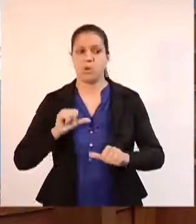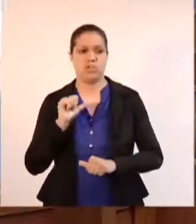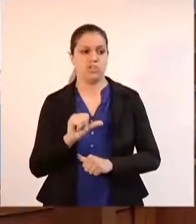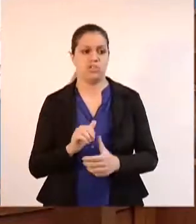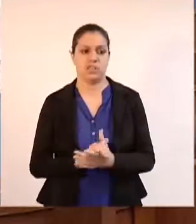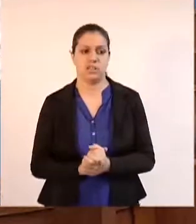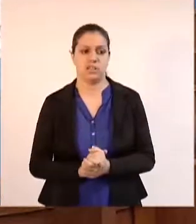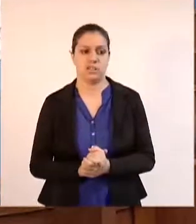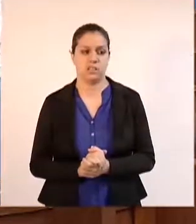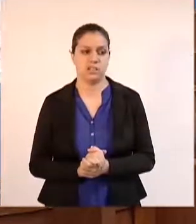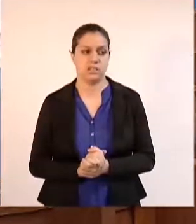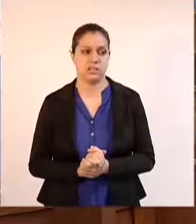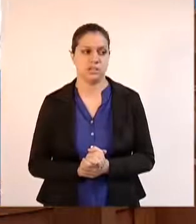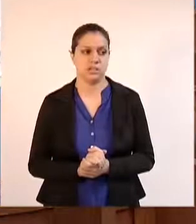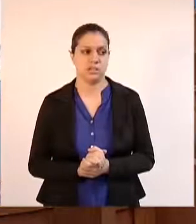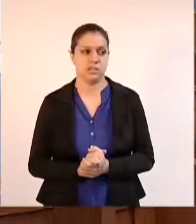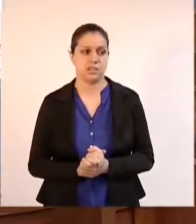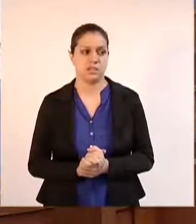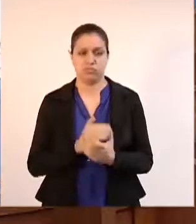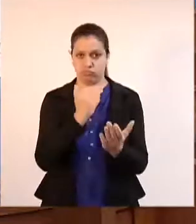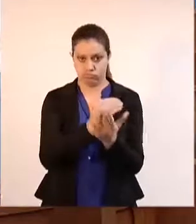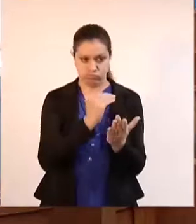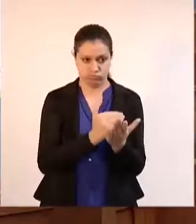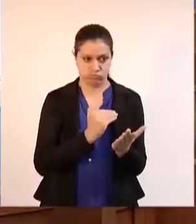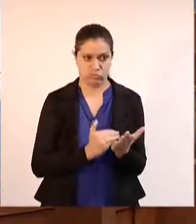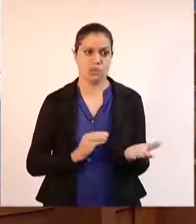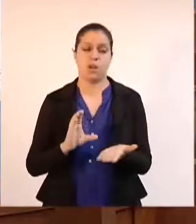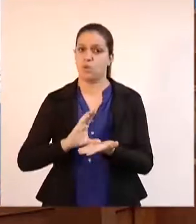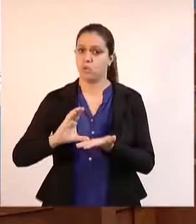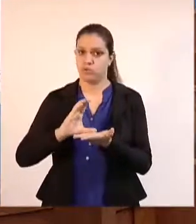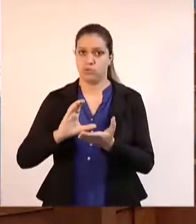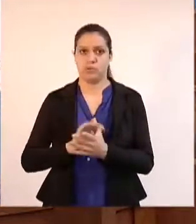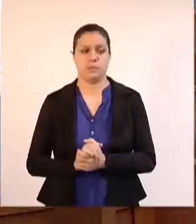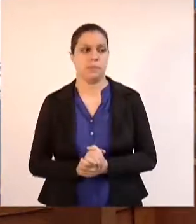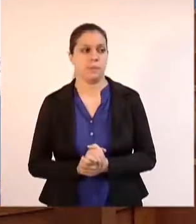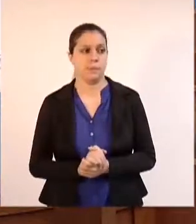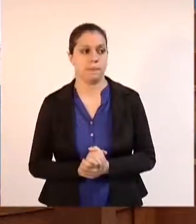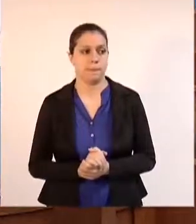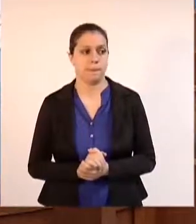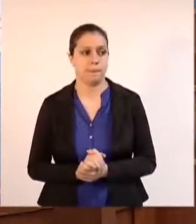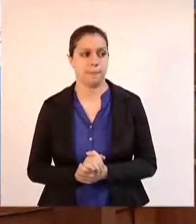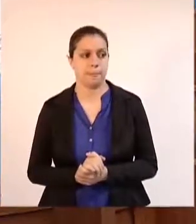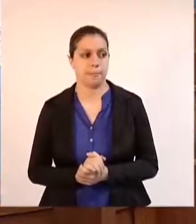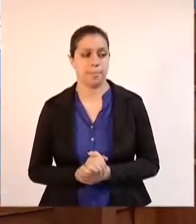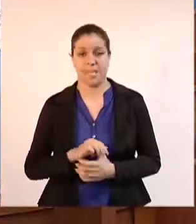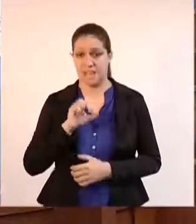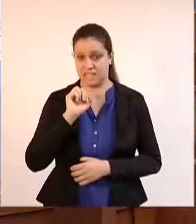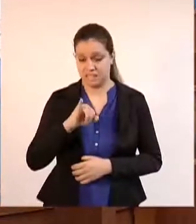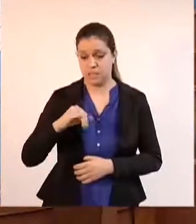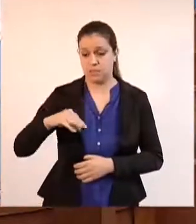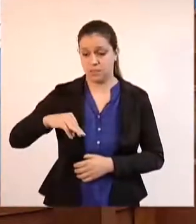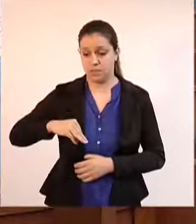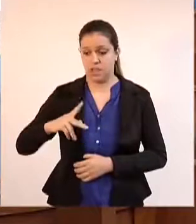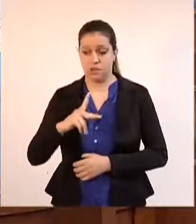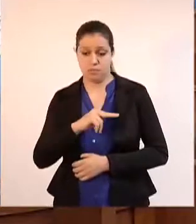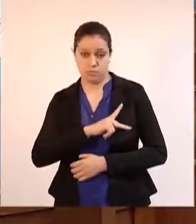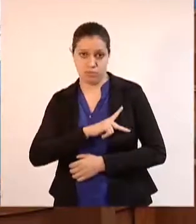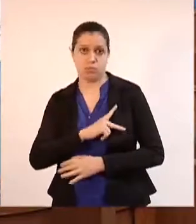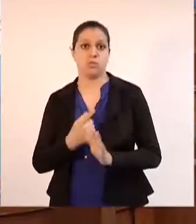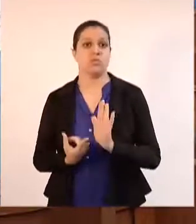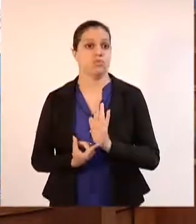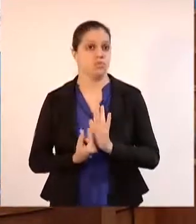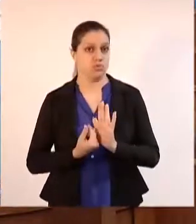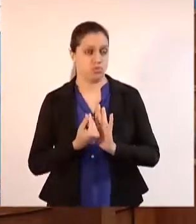dos dispositivos constantes na atual Constituição. Se o Ministério Público de